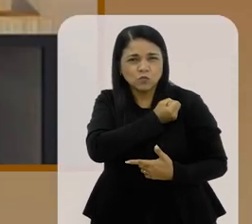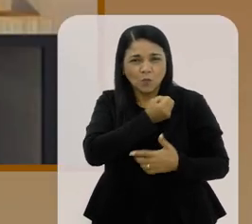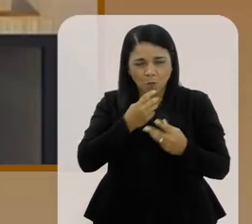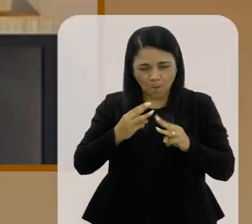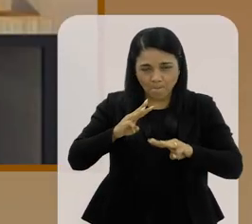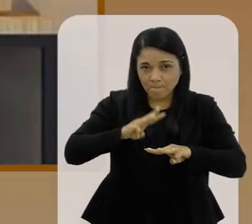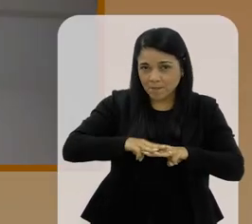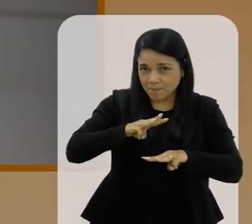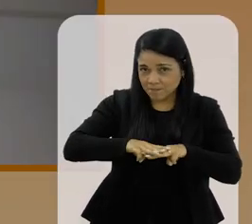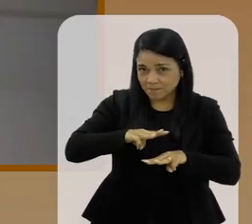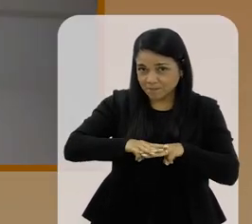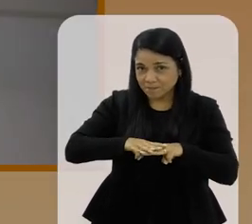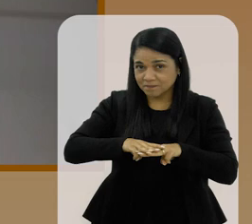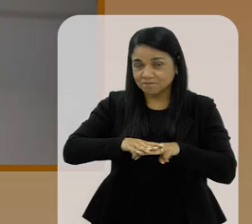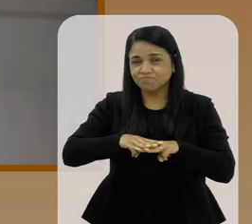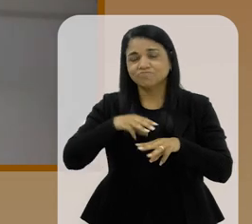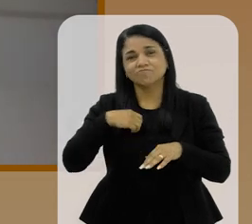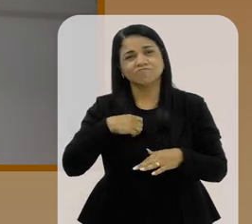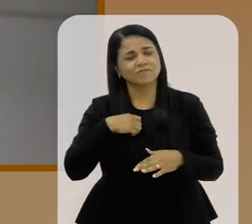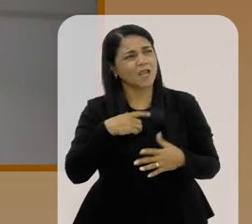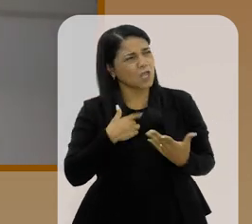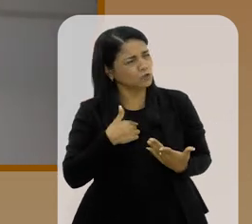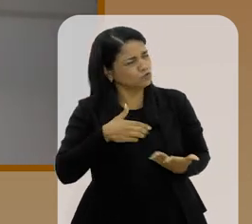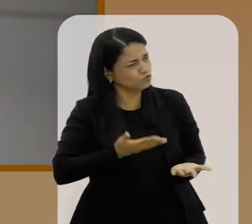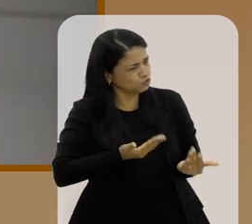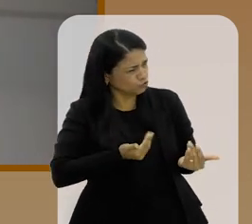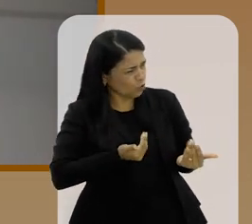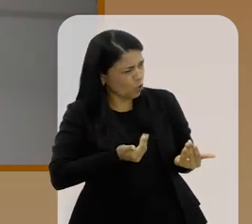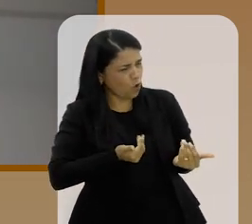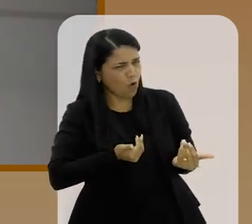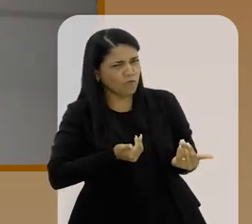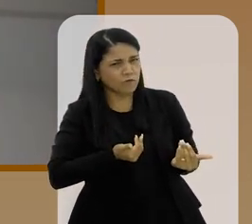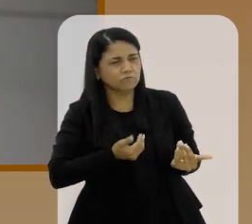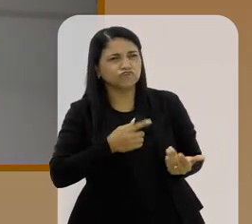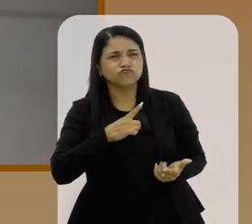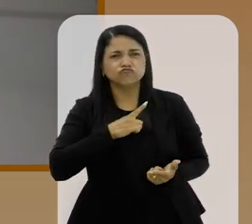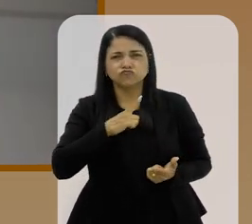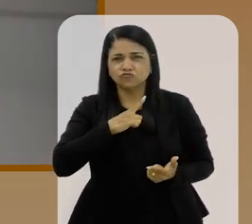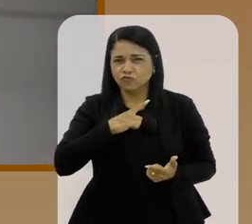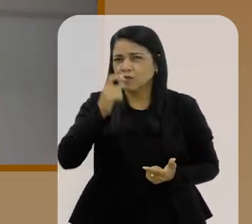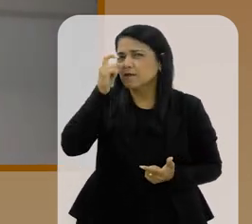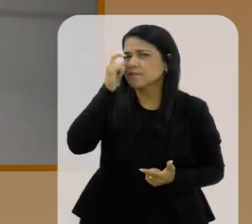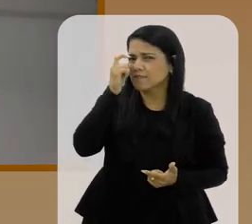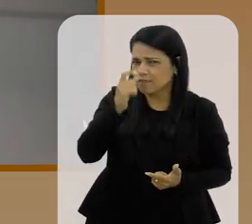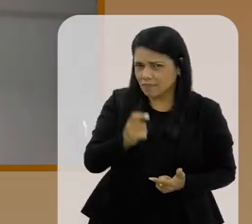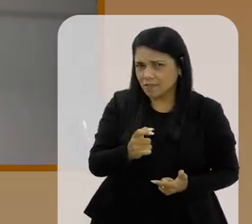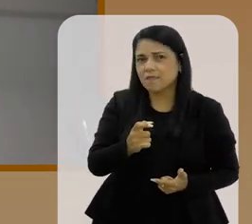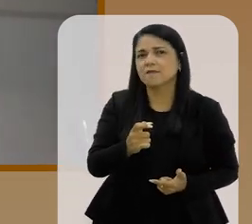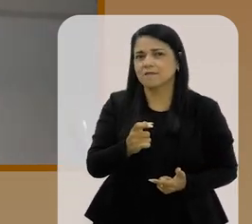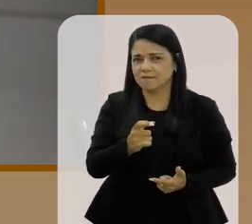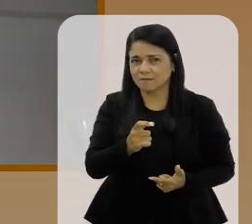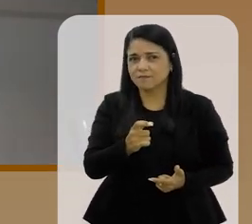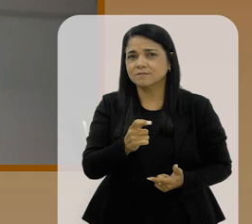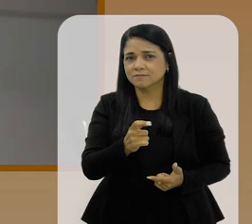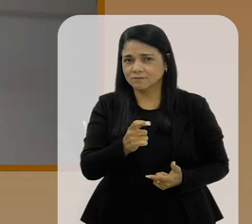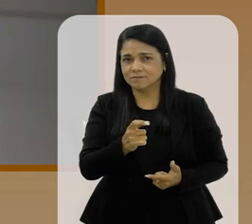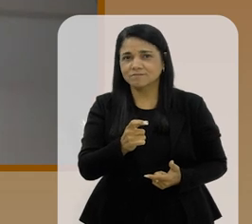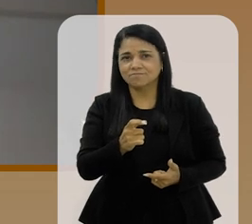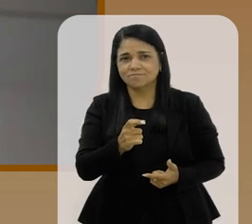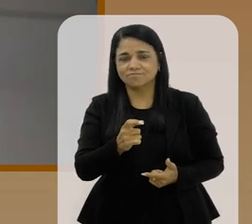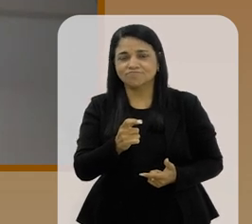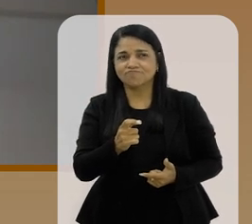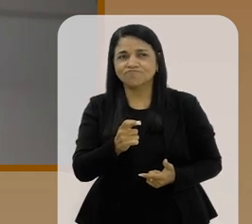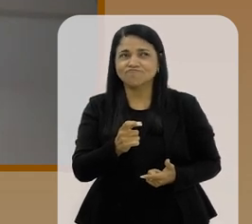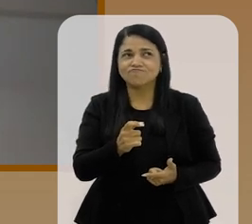números? Desde relativamente jovem, eu tinha um interesse,